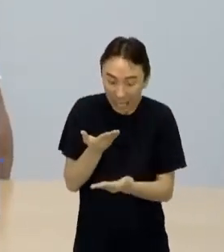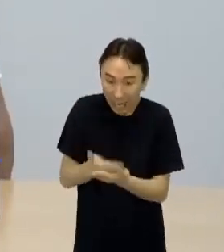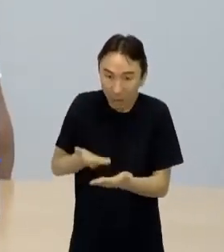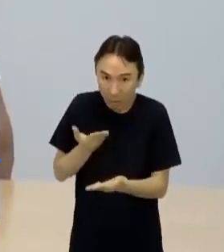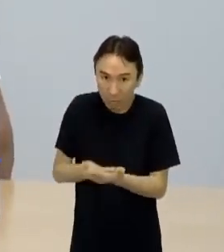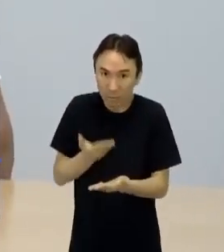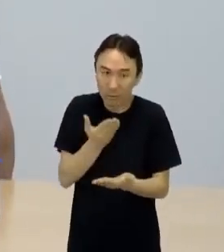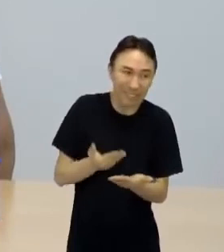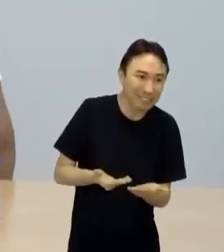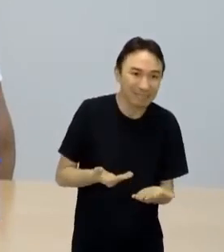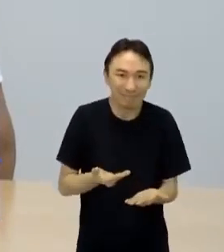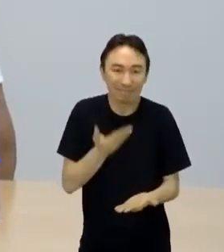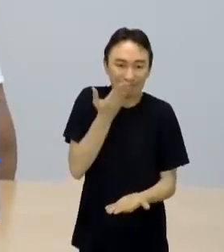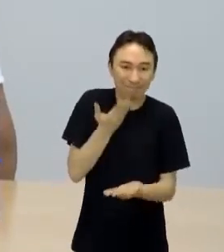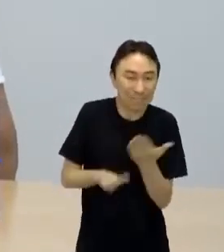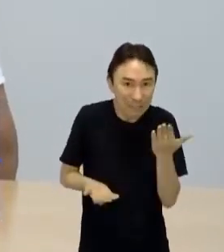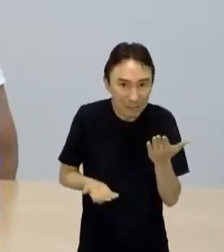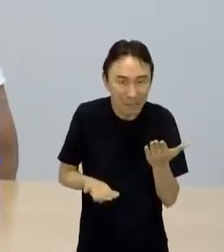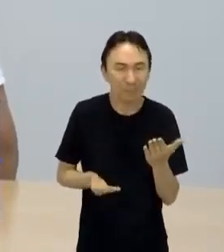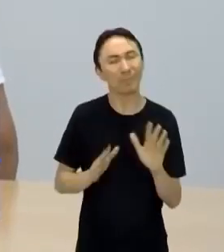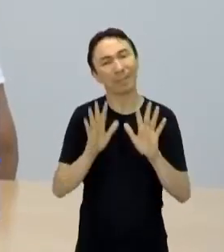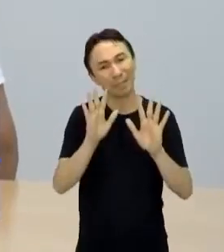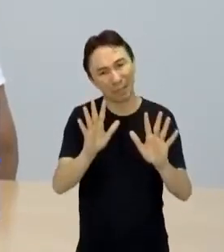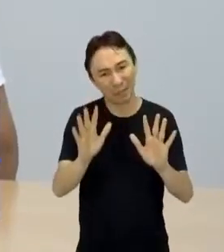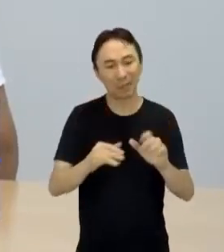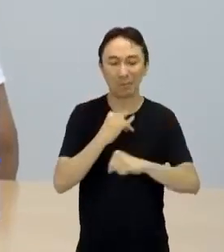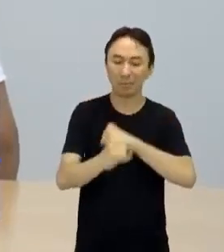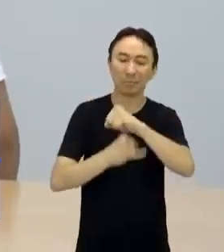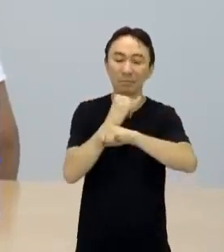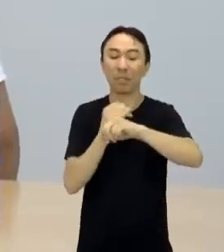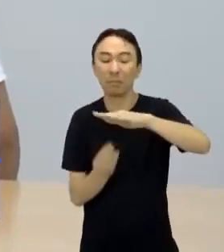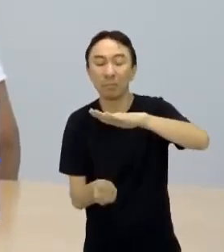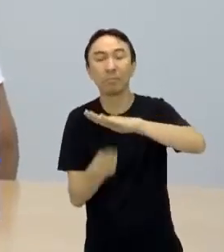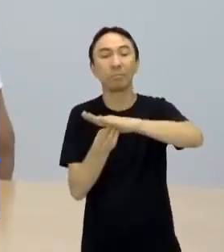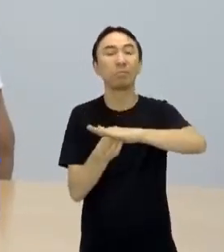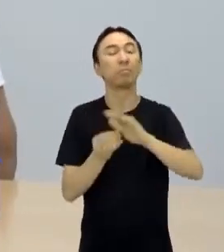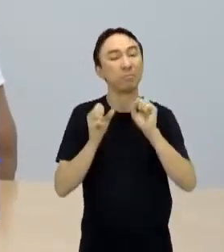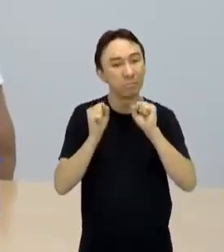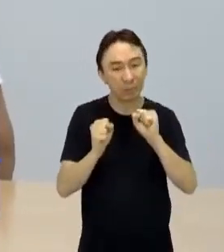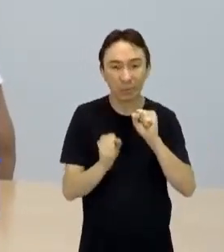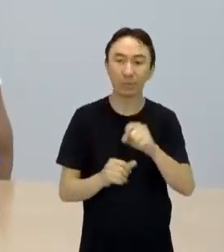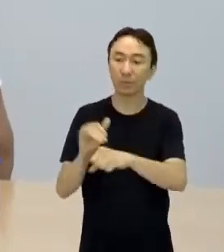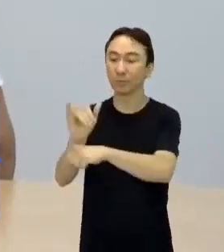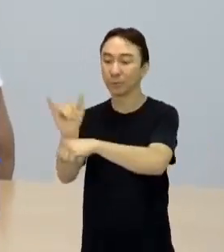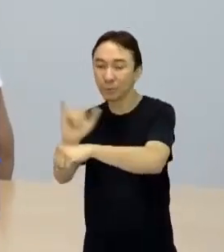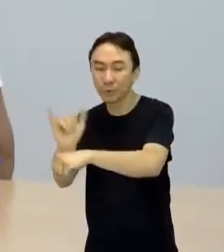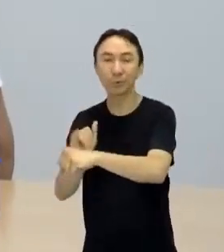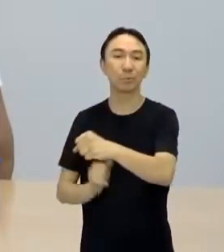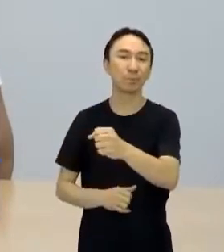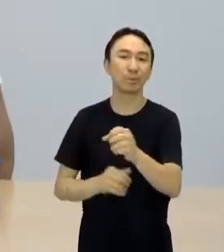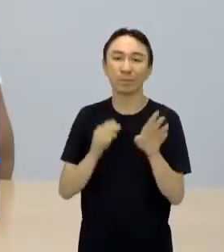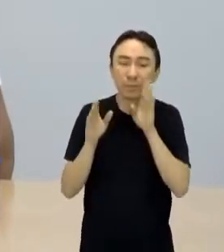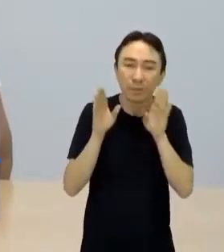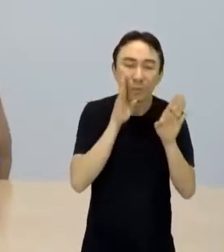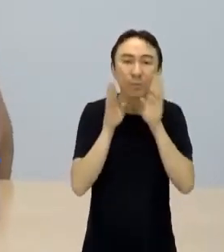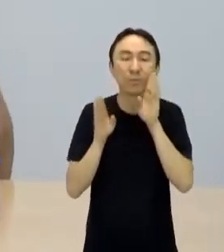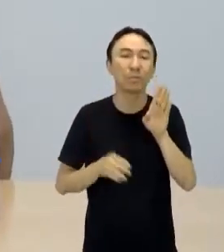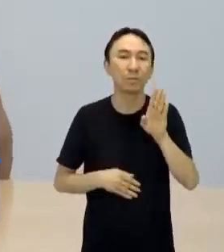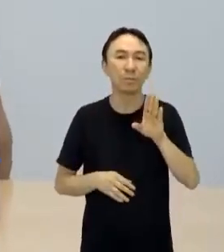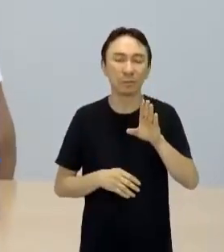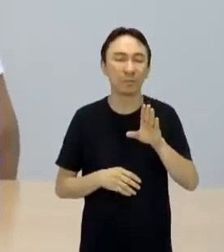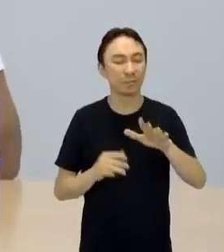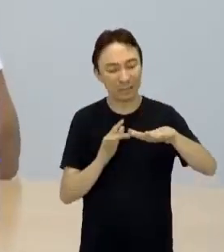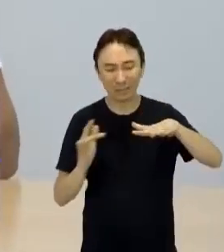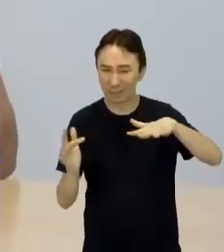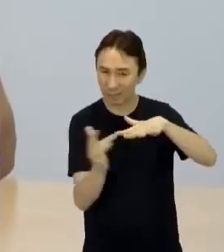tem aí o repositório do Centro de Mídias, a gente tem o YouTube, tem o Facebook, a gente também tem as redes sociais aí que a gente pode dar um auxílio